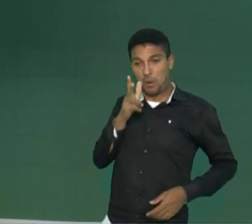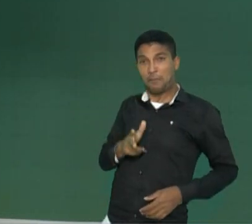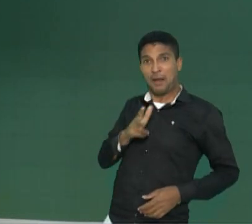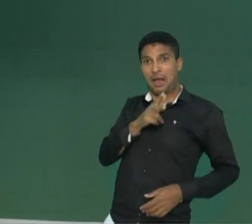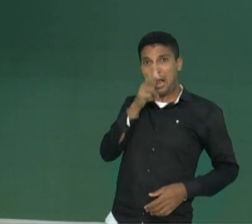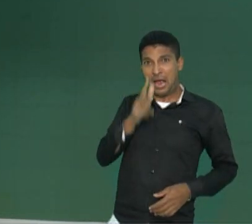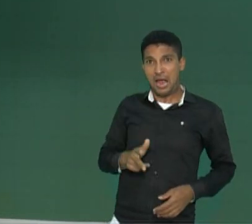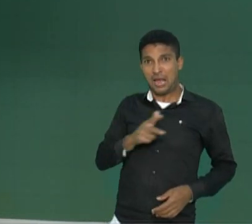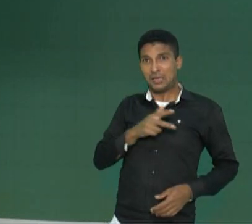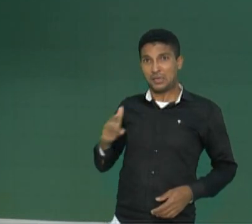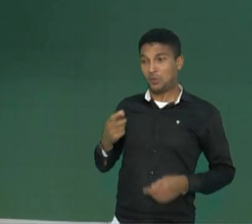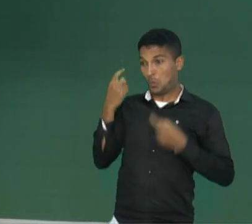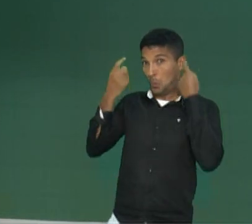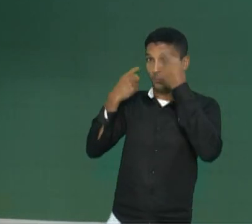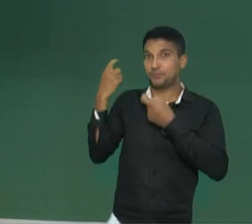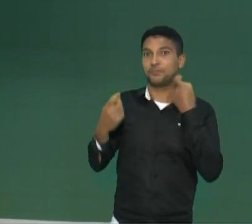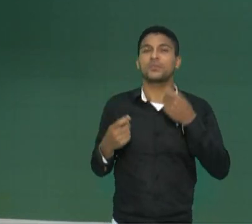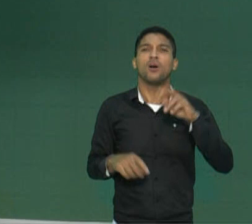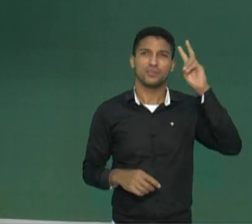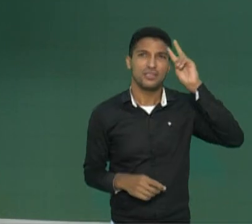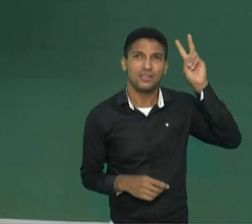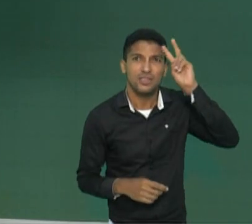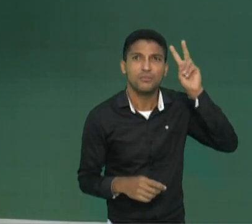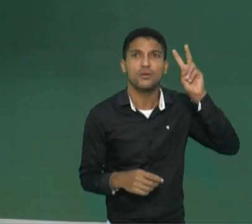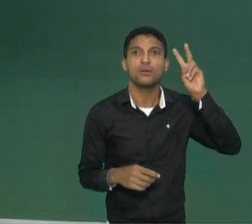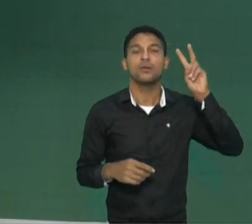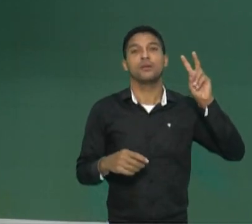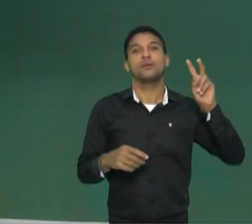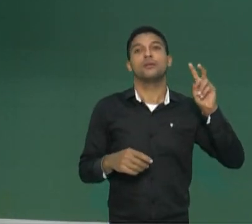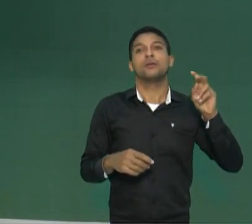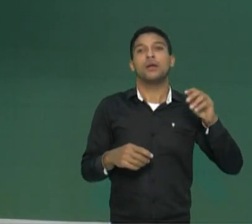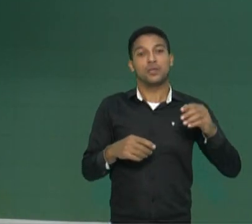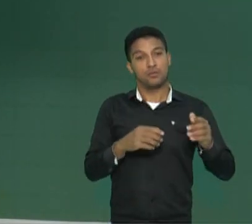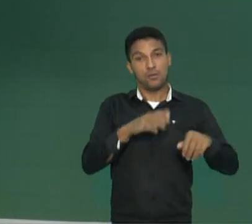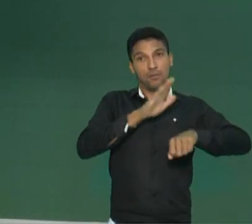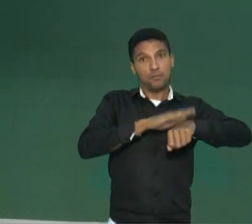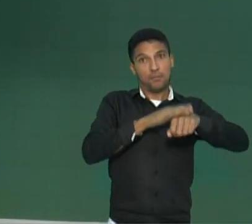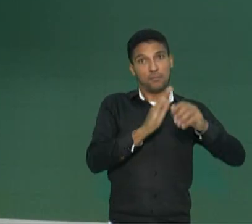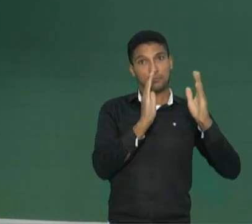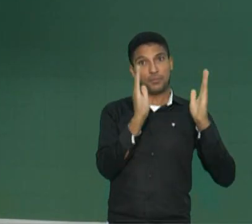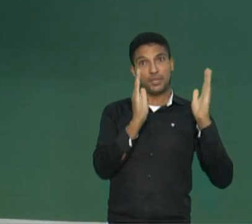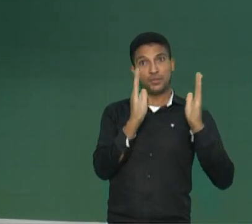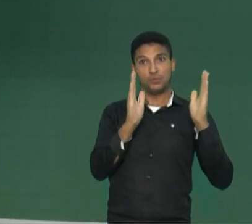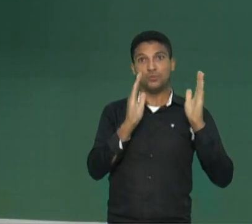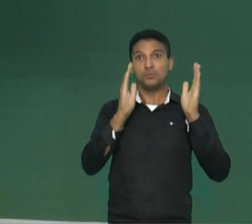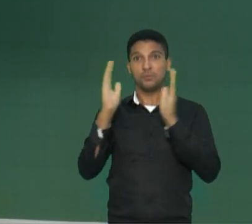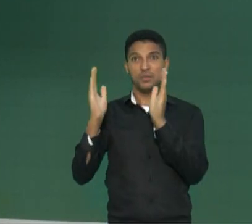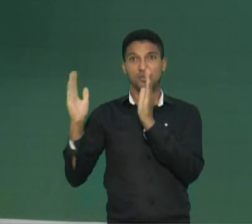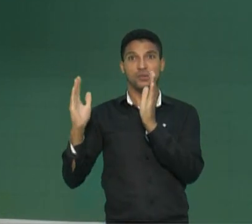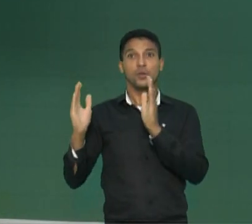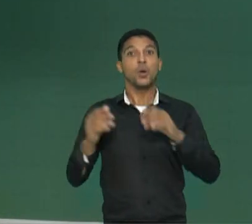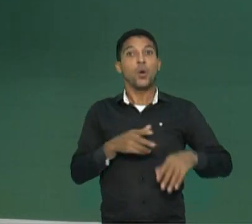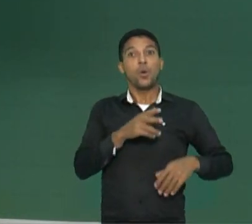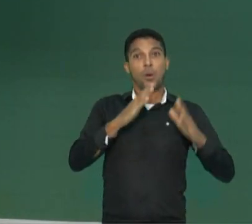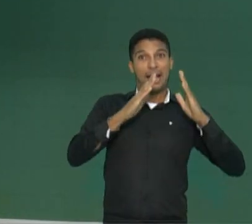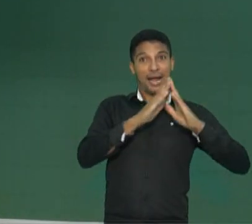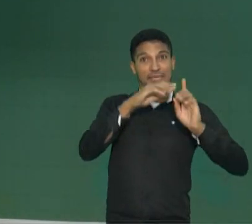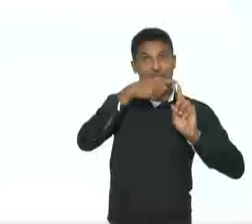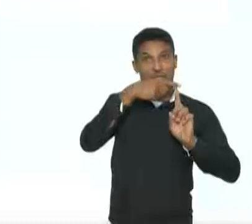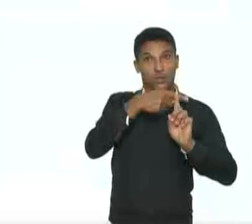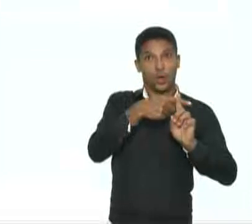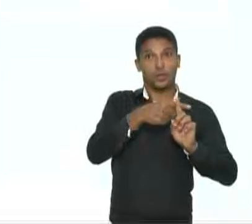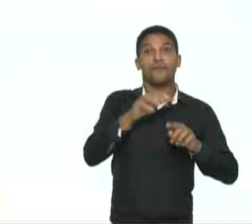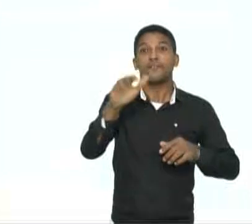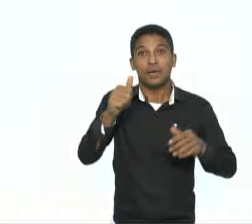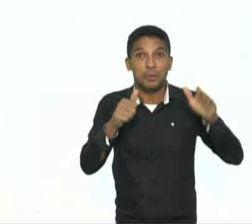colocar regras, né? E esse concílio, ele deu origem também a uma boa parte das cruzadas, que já era